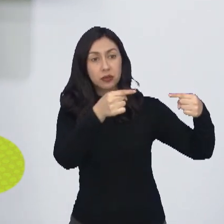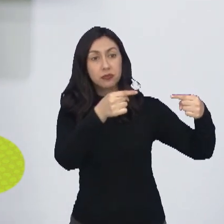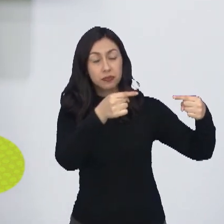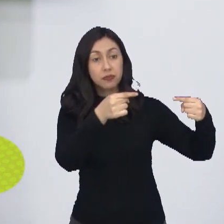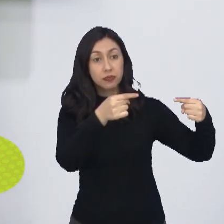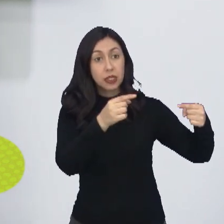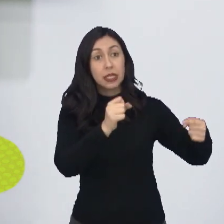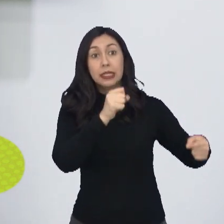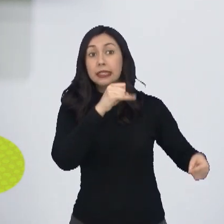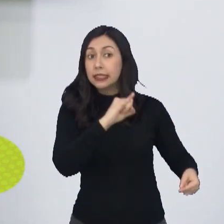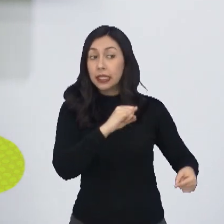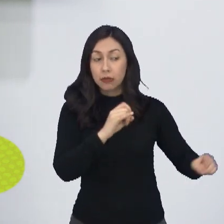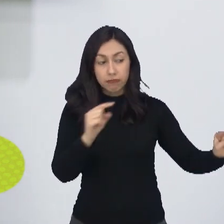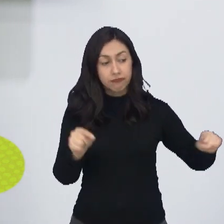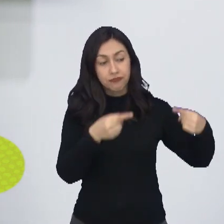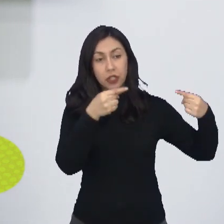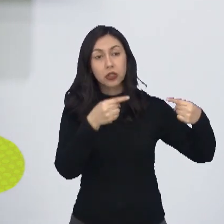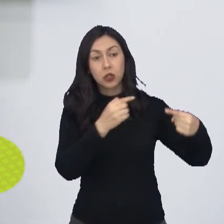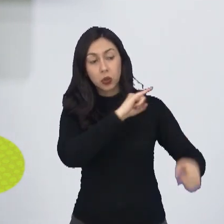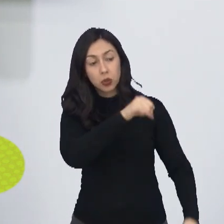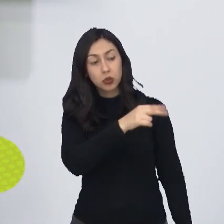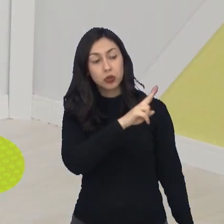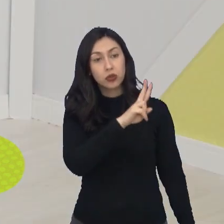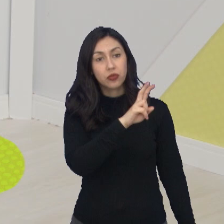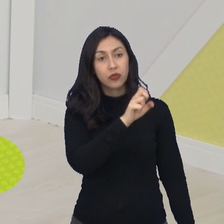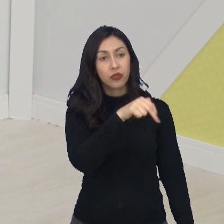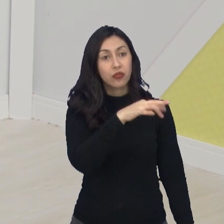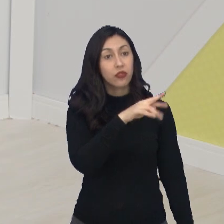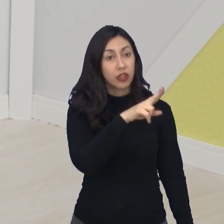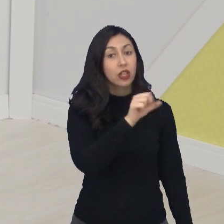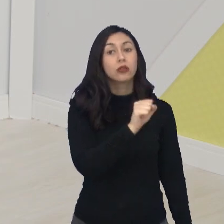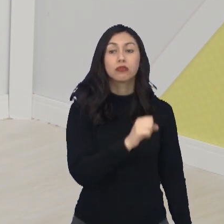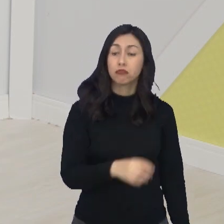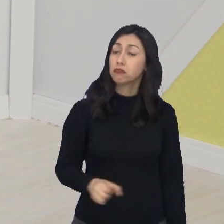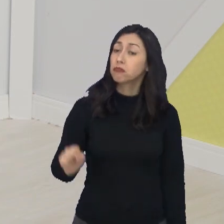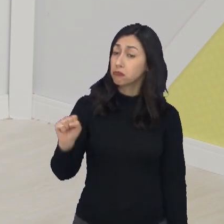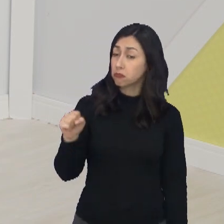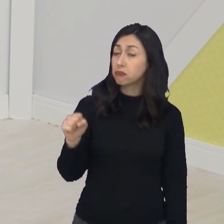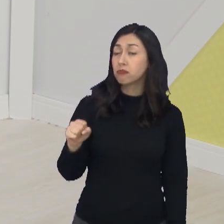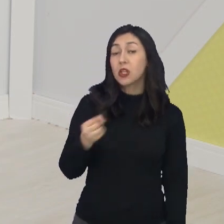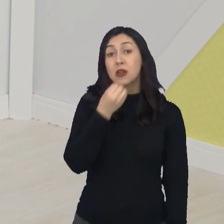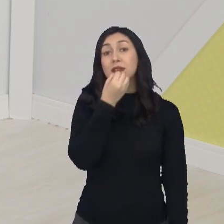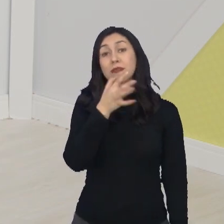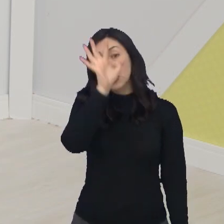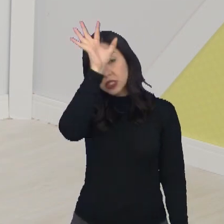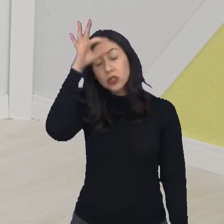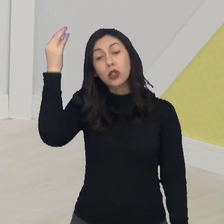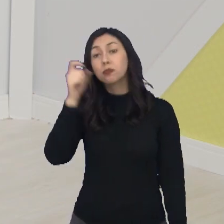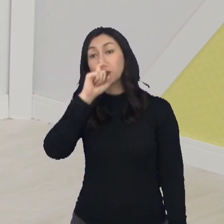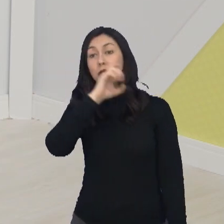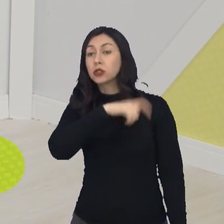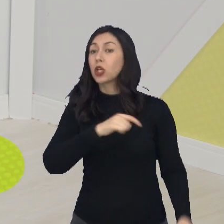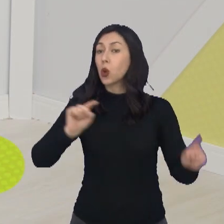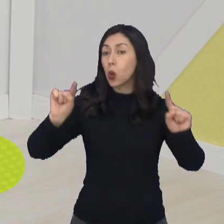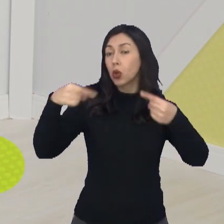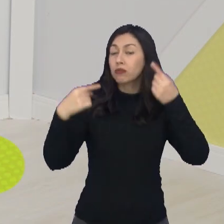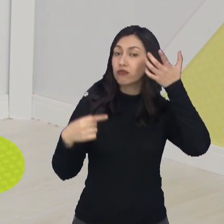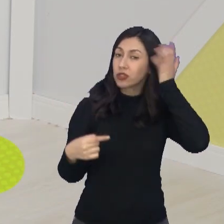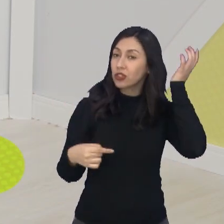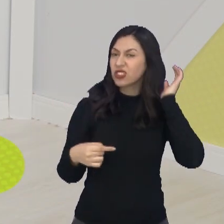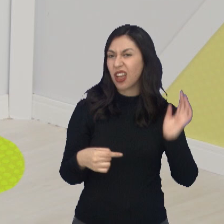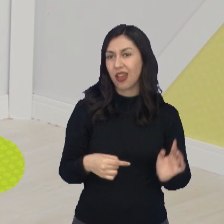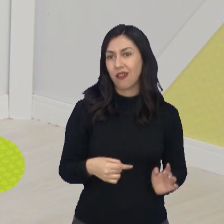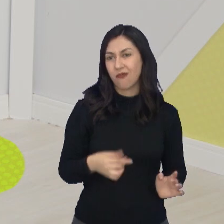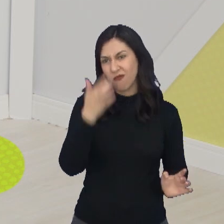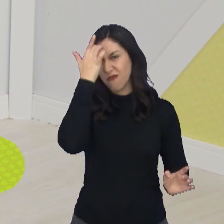final, caso enfrente o Juventus. Muito bem, sorte aí para o São José. Esse jogo contra o Santo André não é galinha morta,